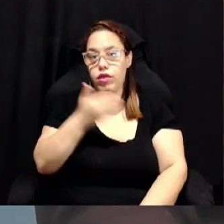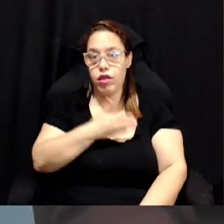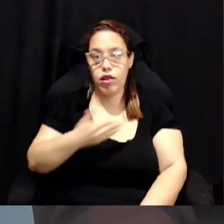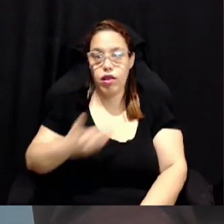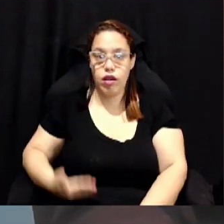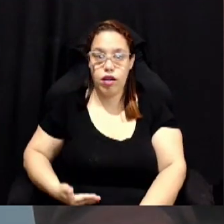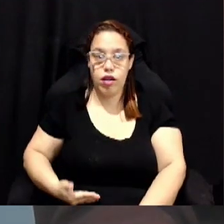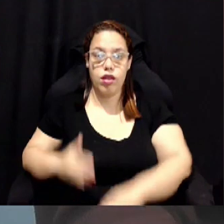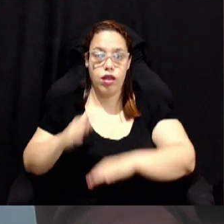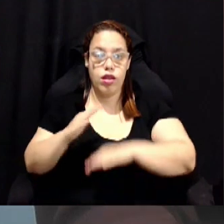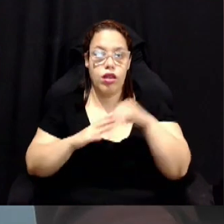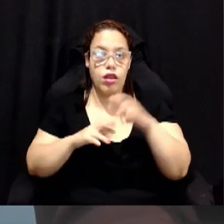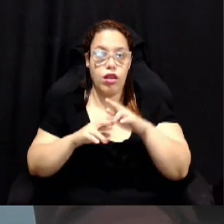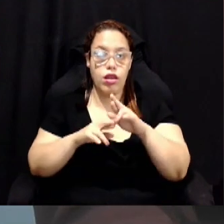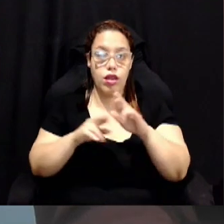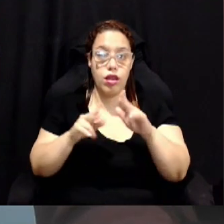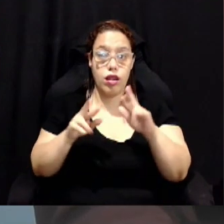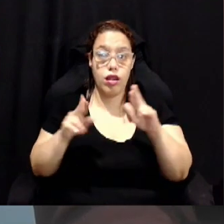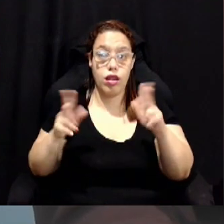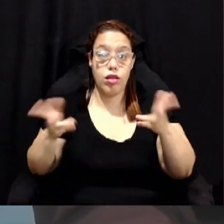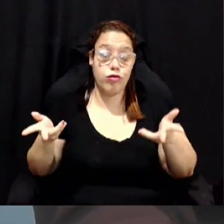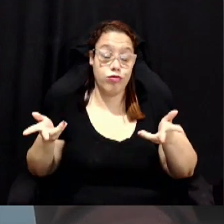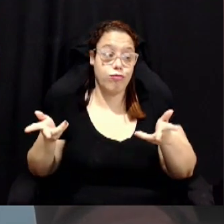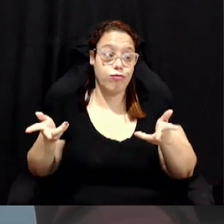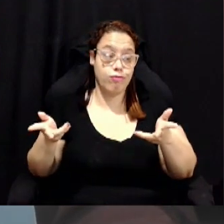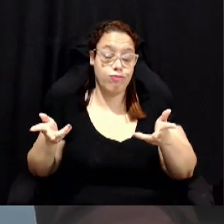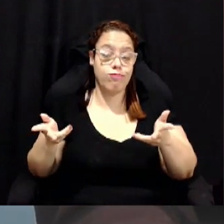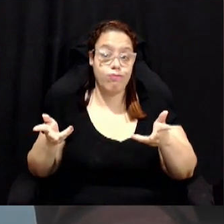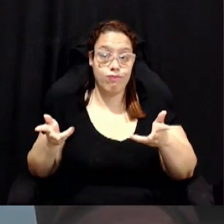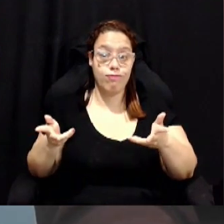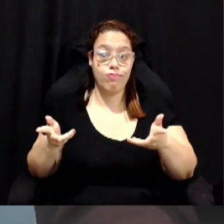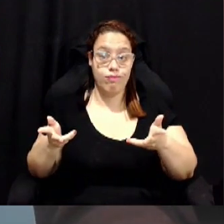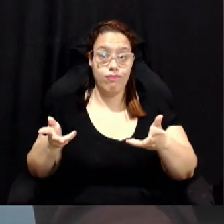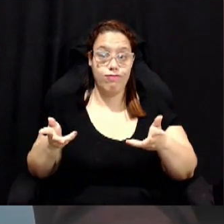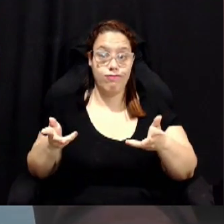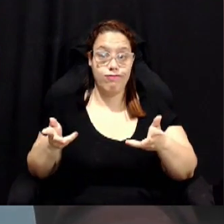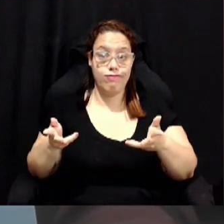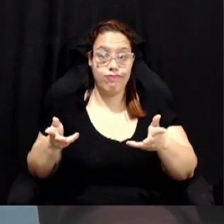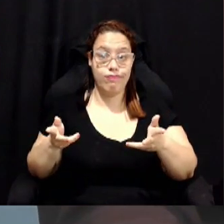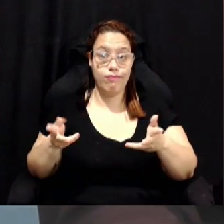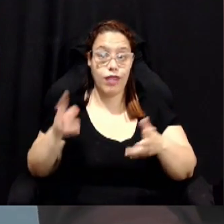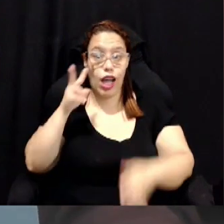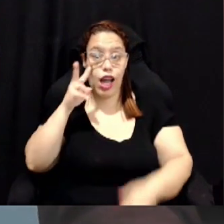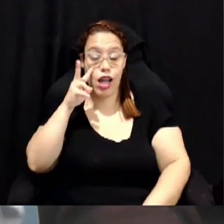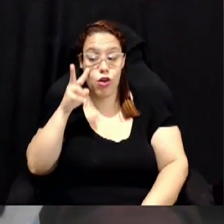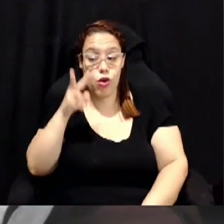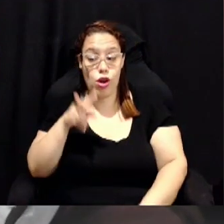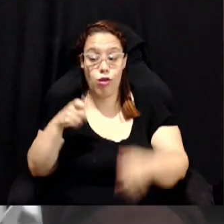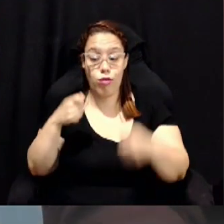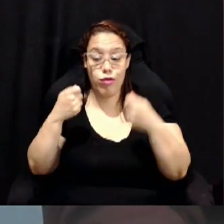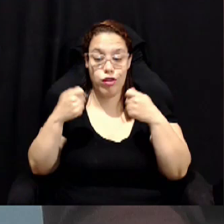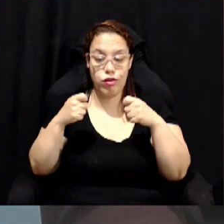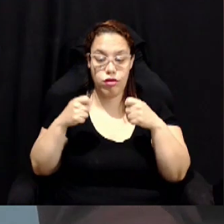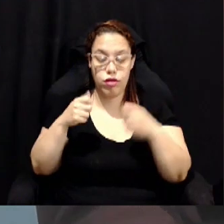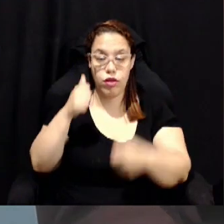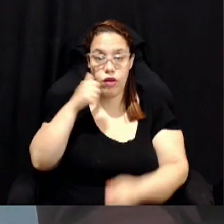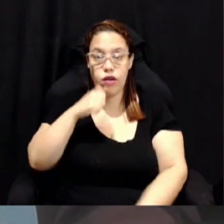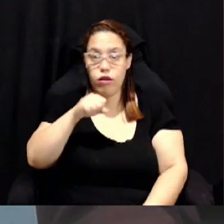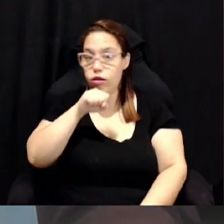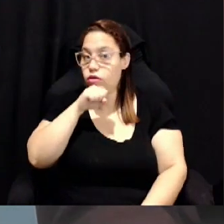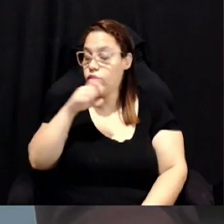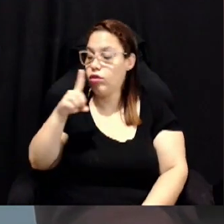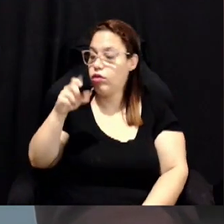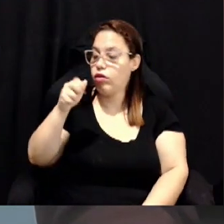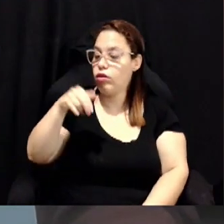tratamento diferenciado. Então eu acho que é esse olhar que as pessoas têm. E tem muitas mães também, Dani, eu acho que você pode